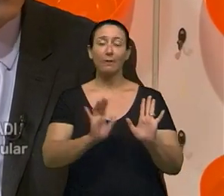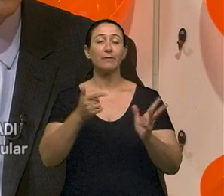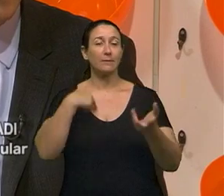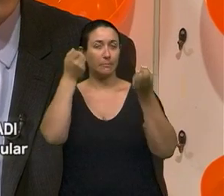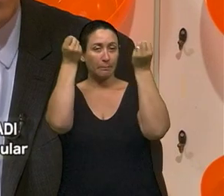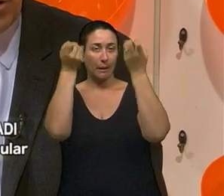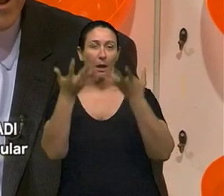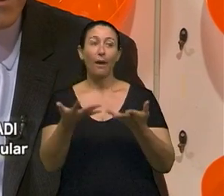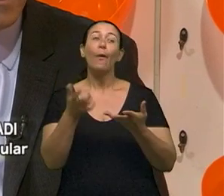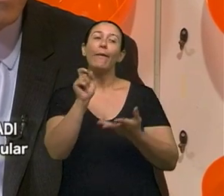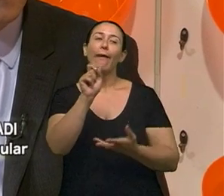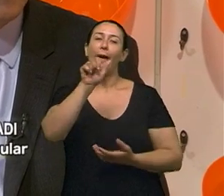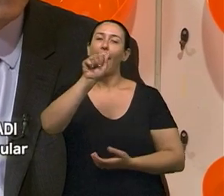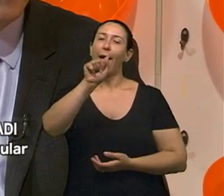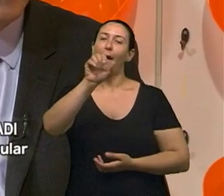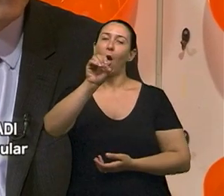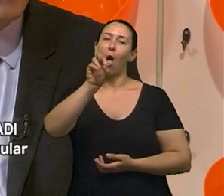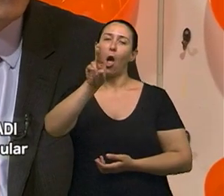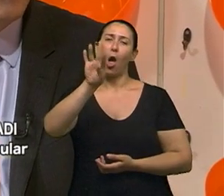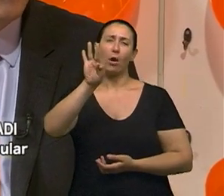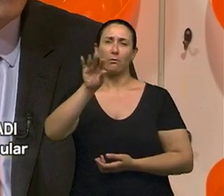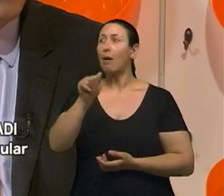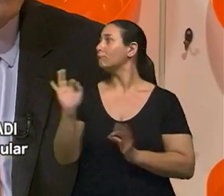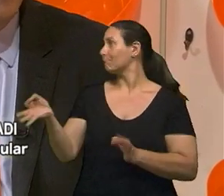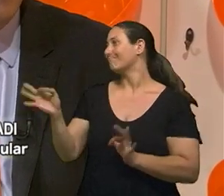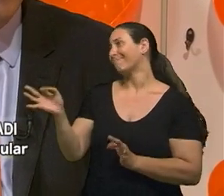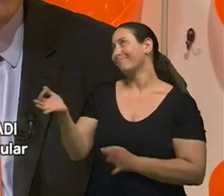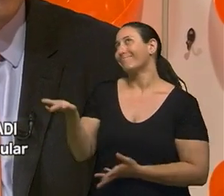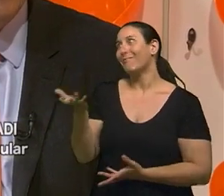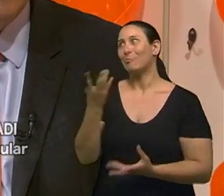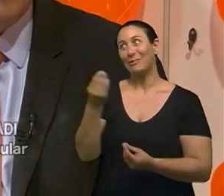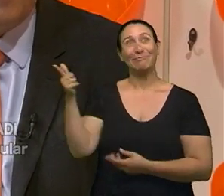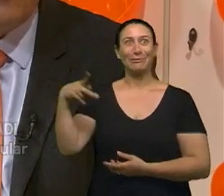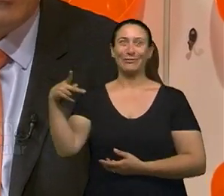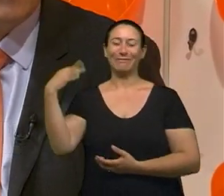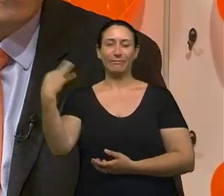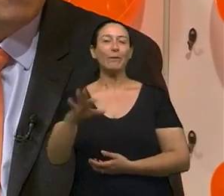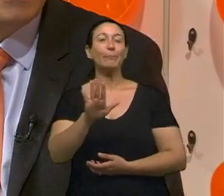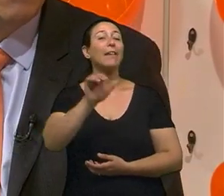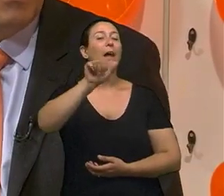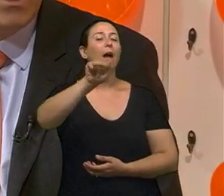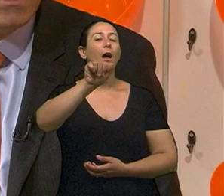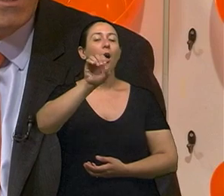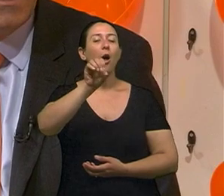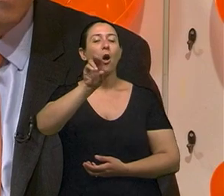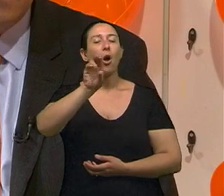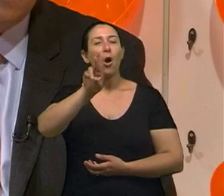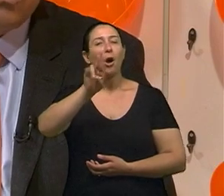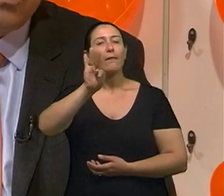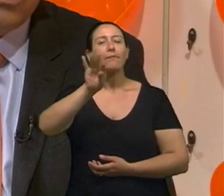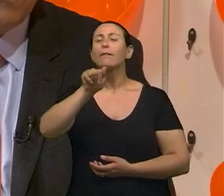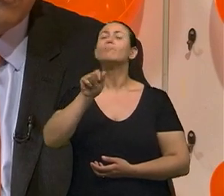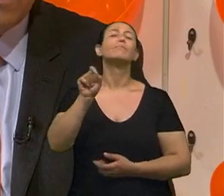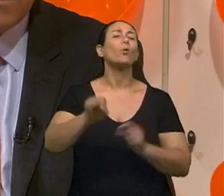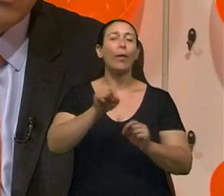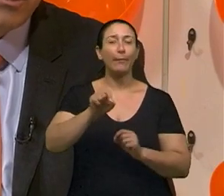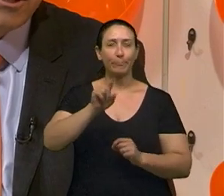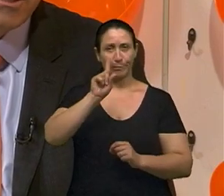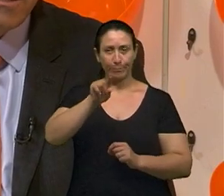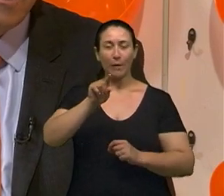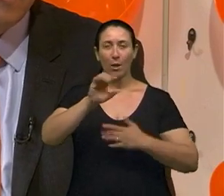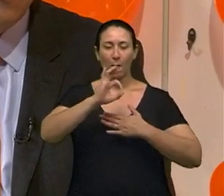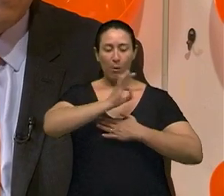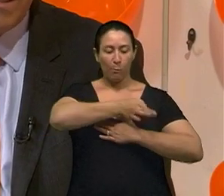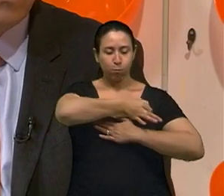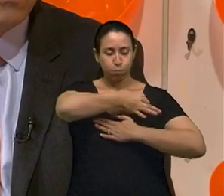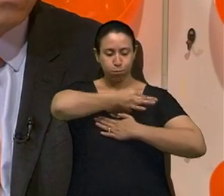S explicando o que que é a horta ah ok melhor Nada como um professor a horta é a principal artéria do corpo ela se